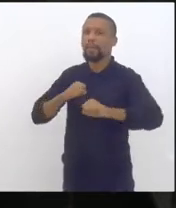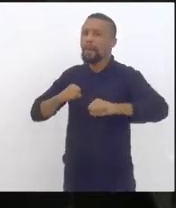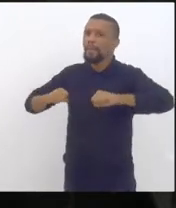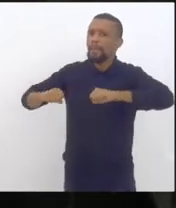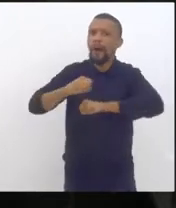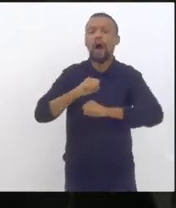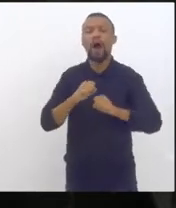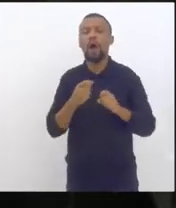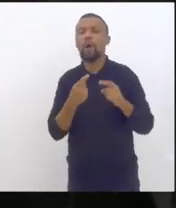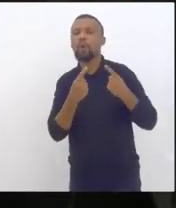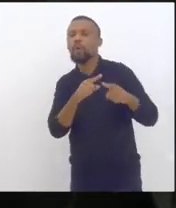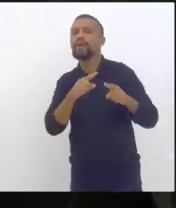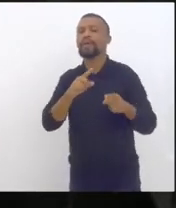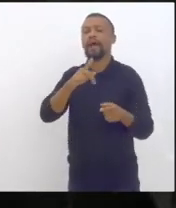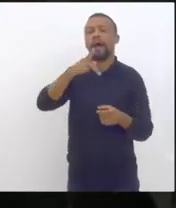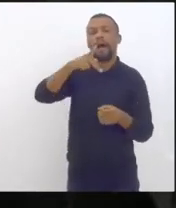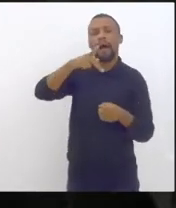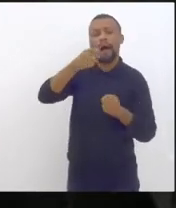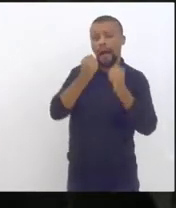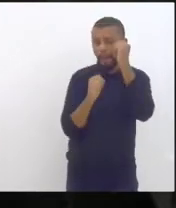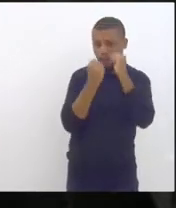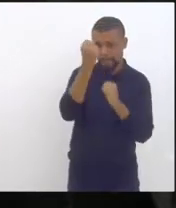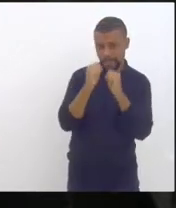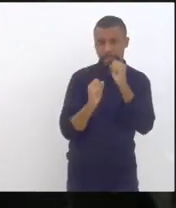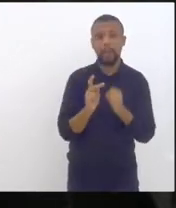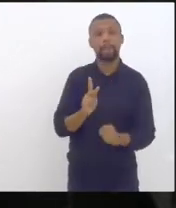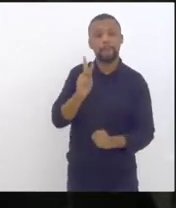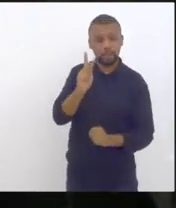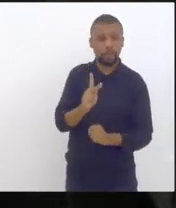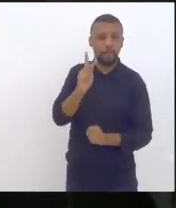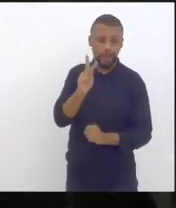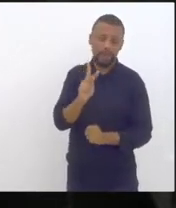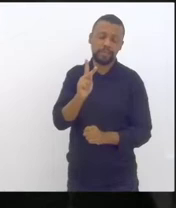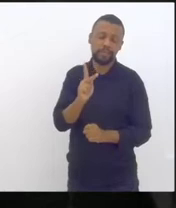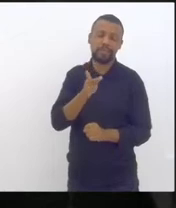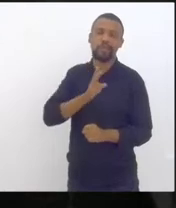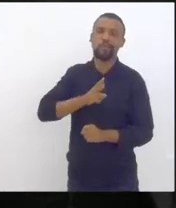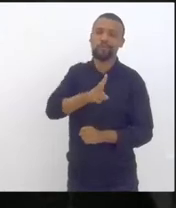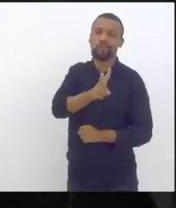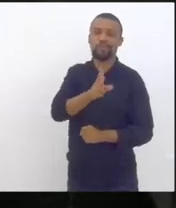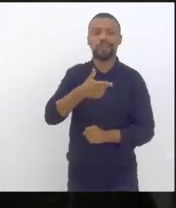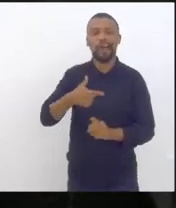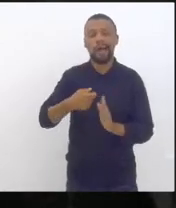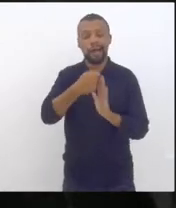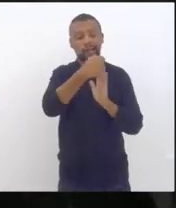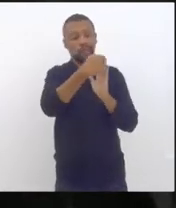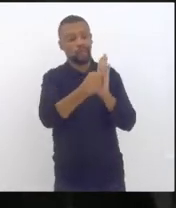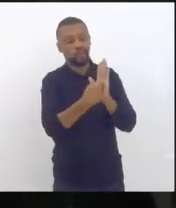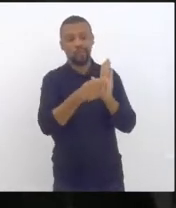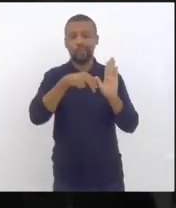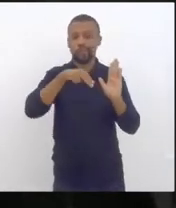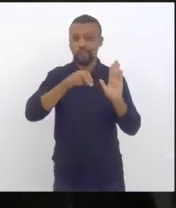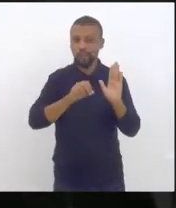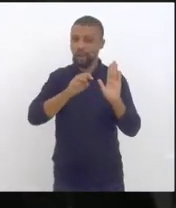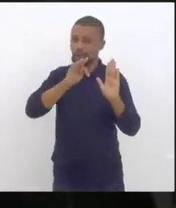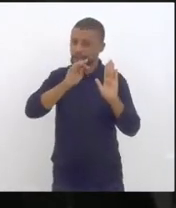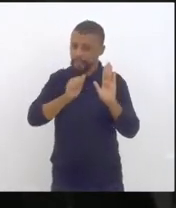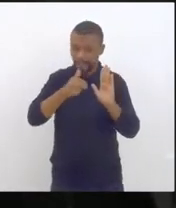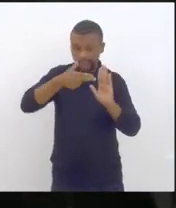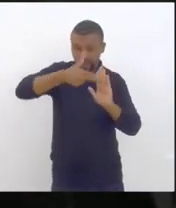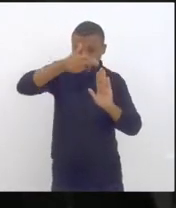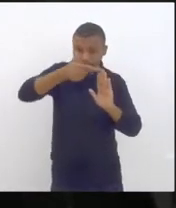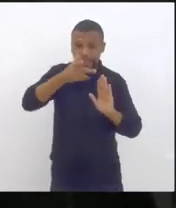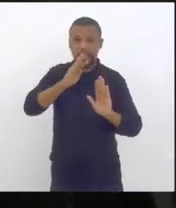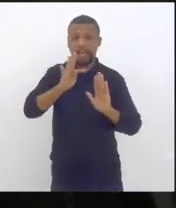contra a Petrobras Continuará tanto é que nota técnica da CPI publicada em